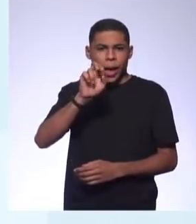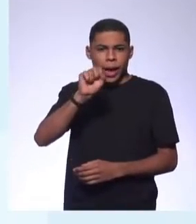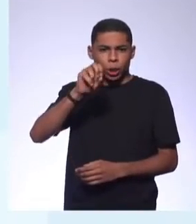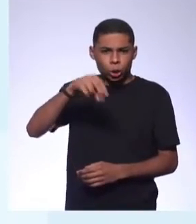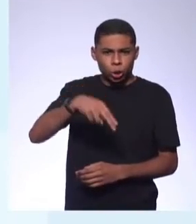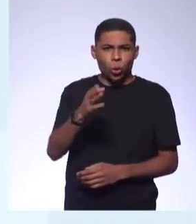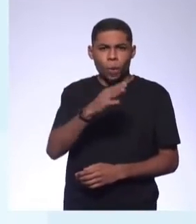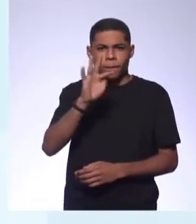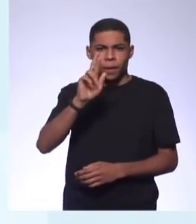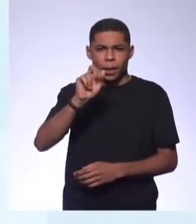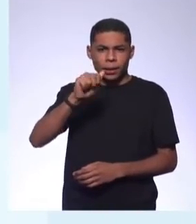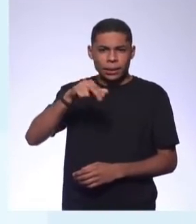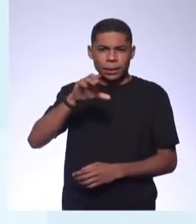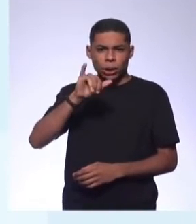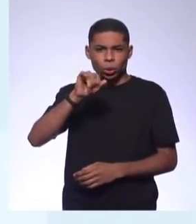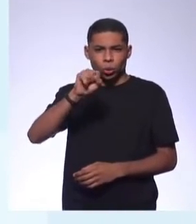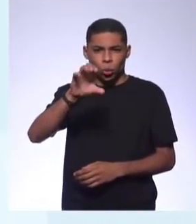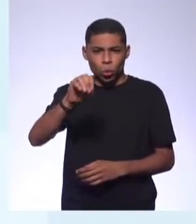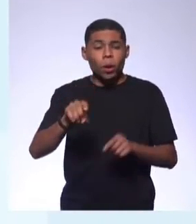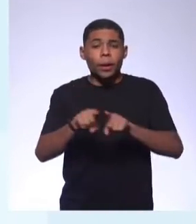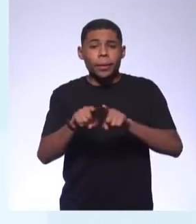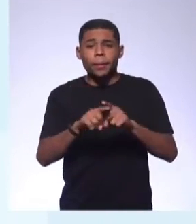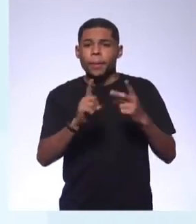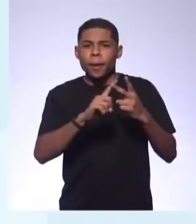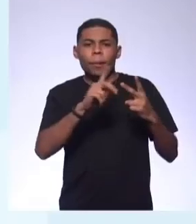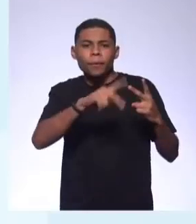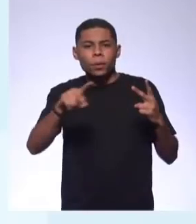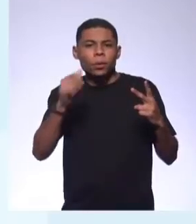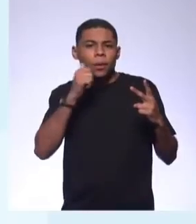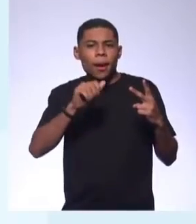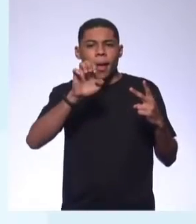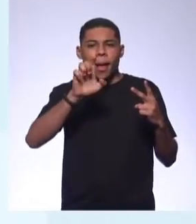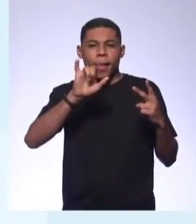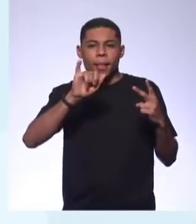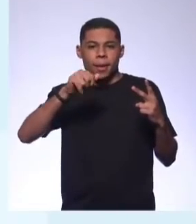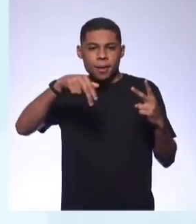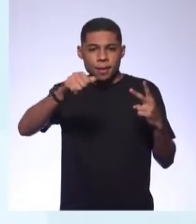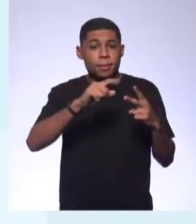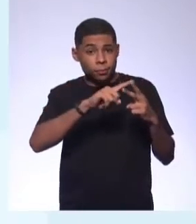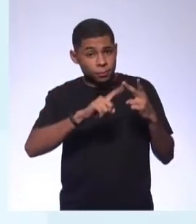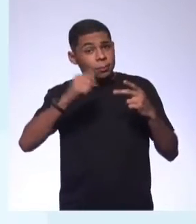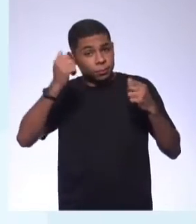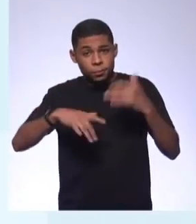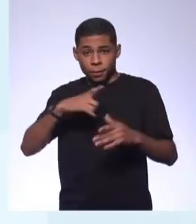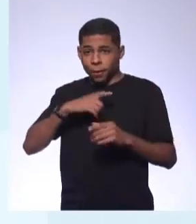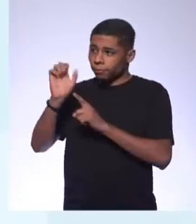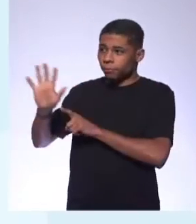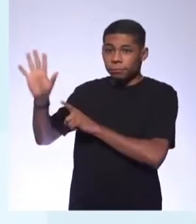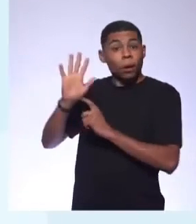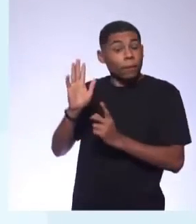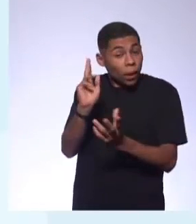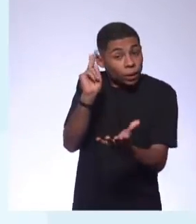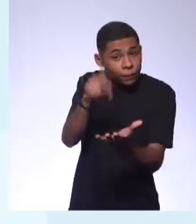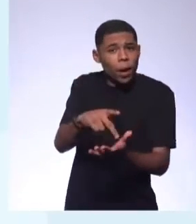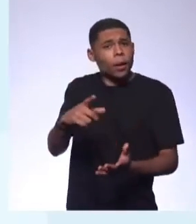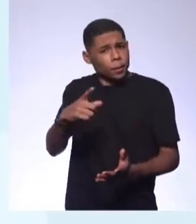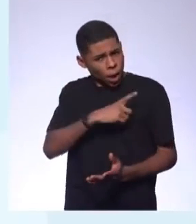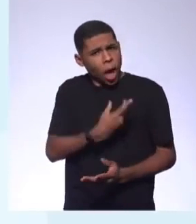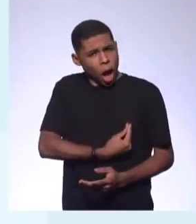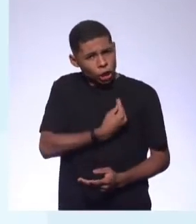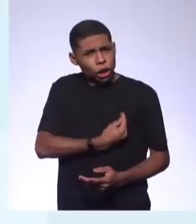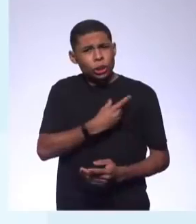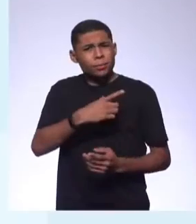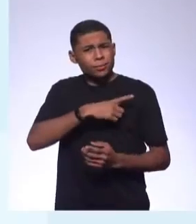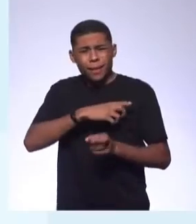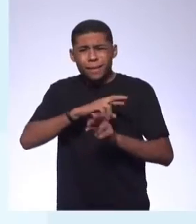Lima e a professora Eliana Tumolo, nós vemos aí que, de fato, existe aí um